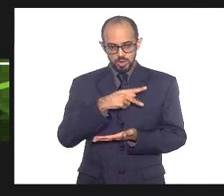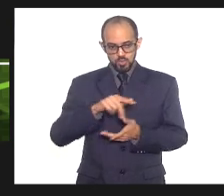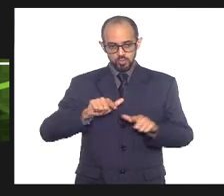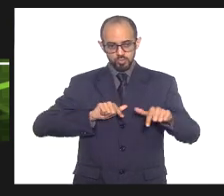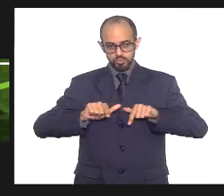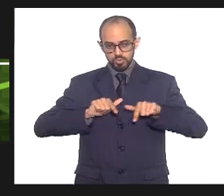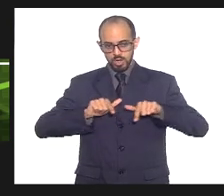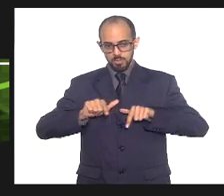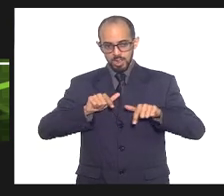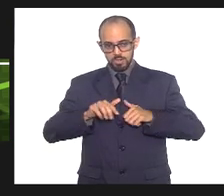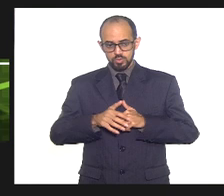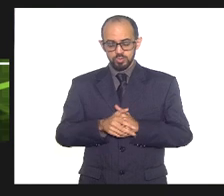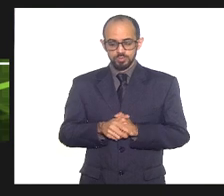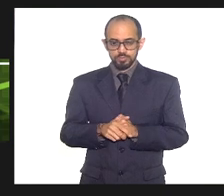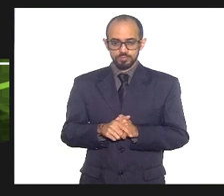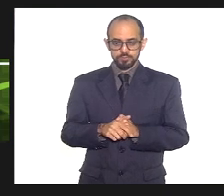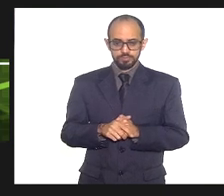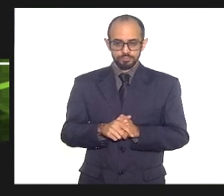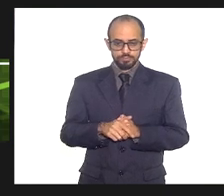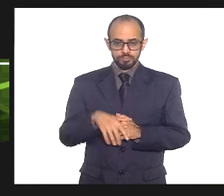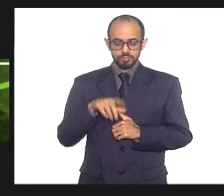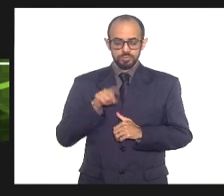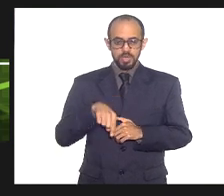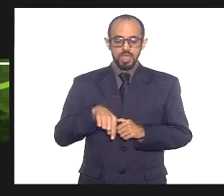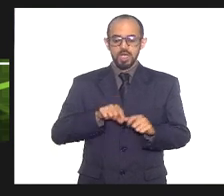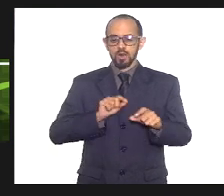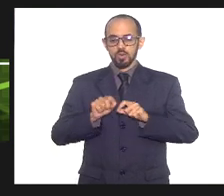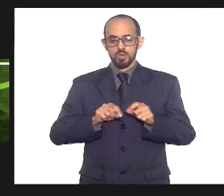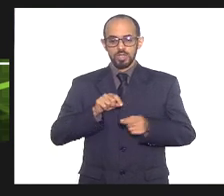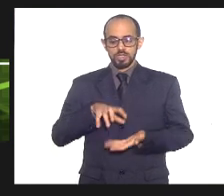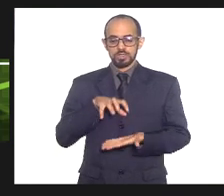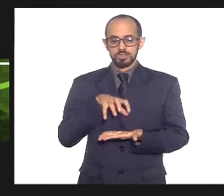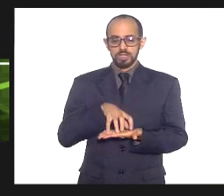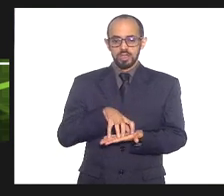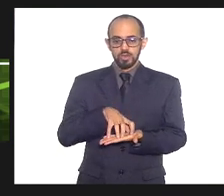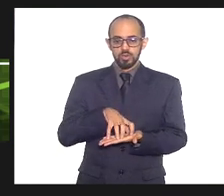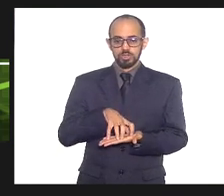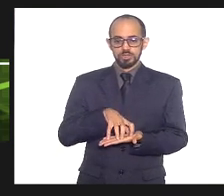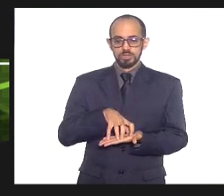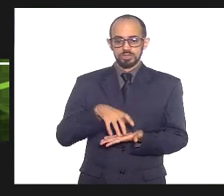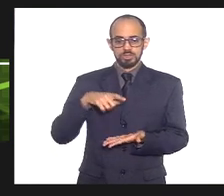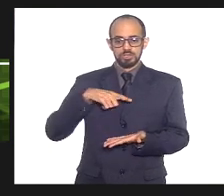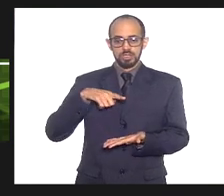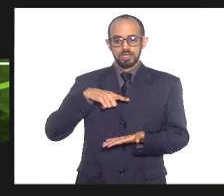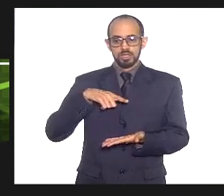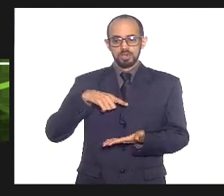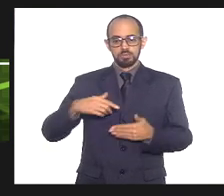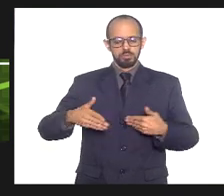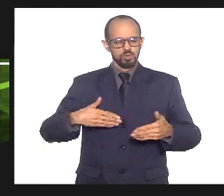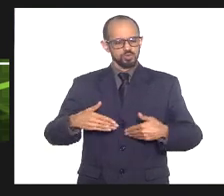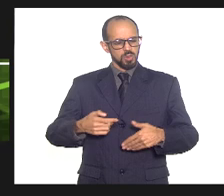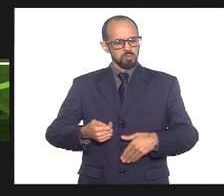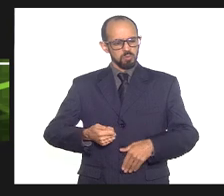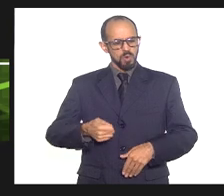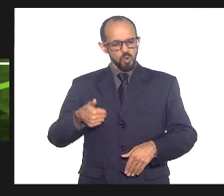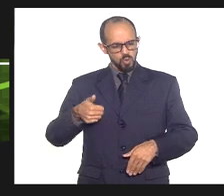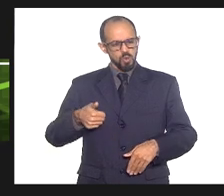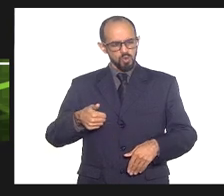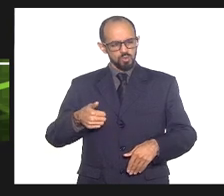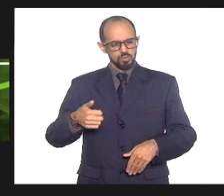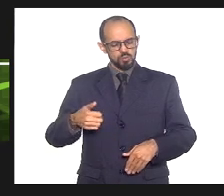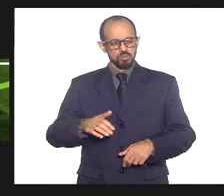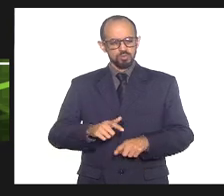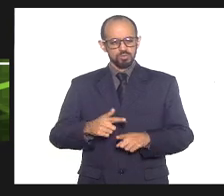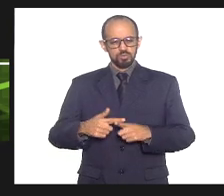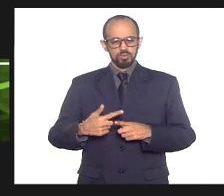né, são campos de produção pequena,